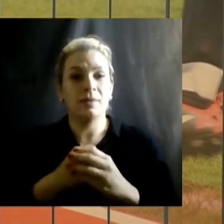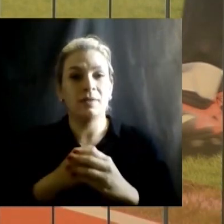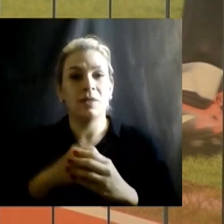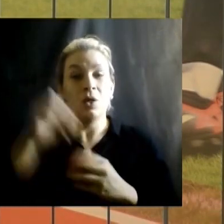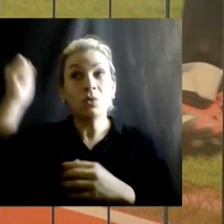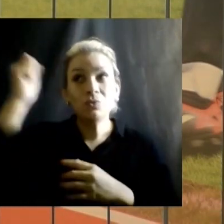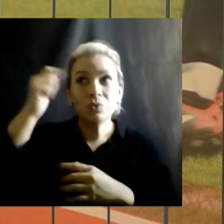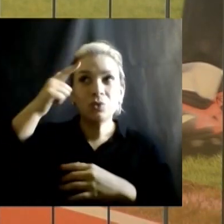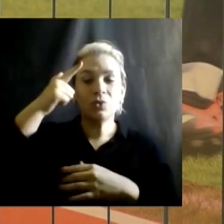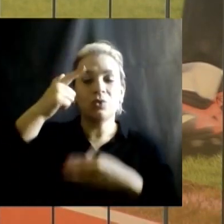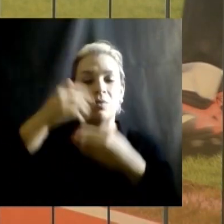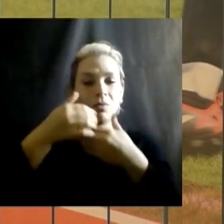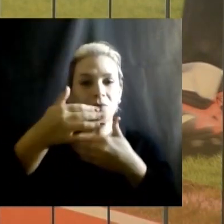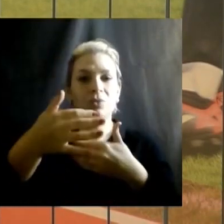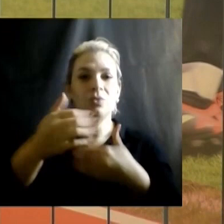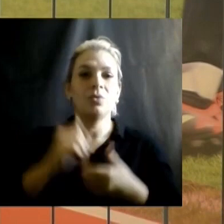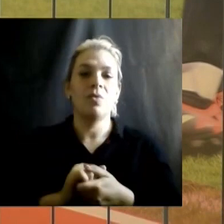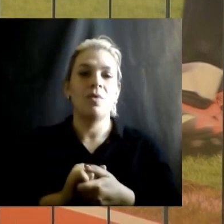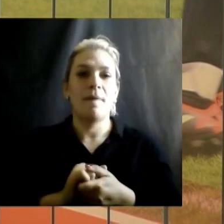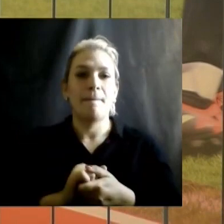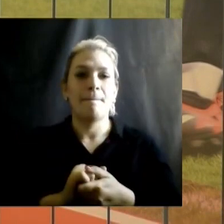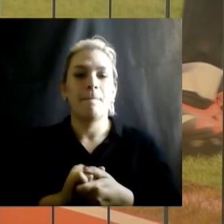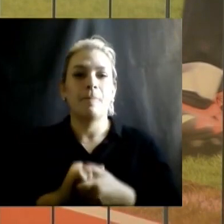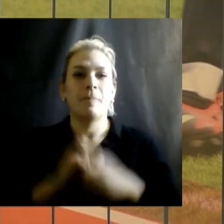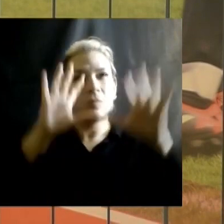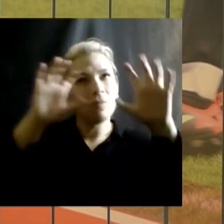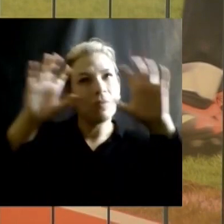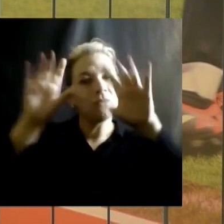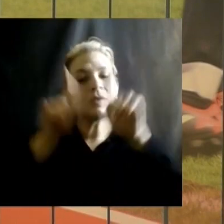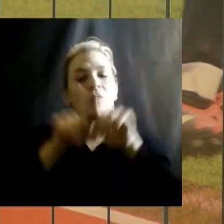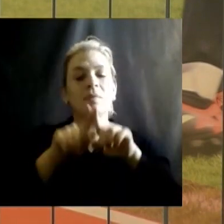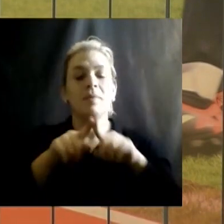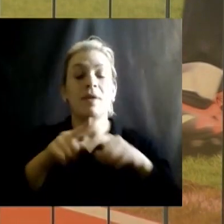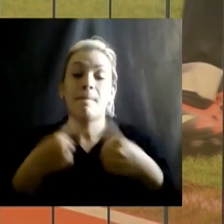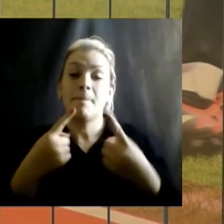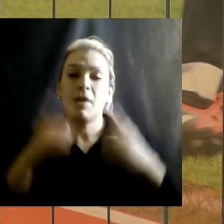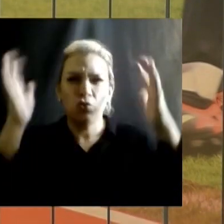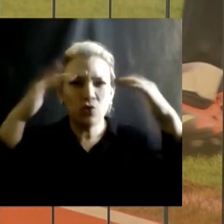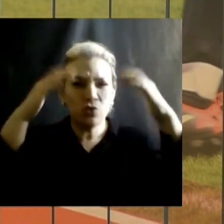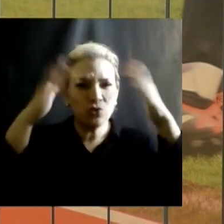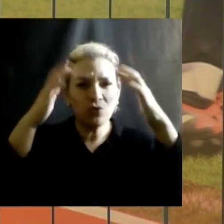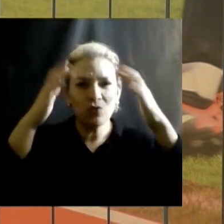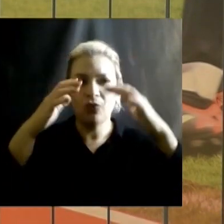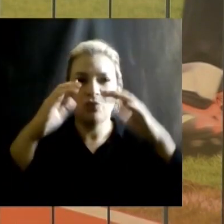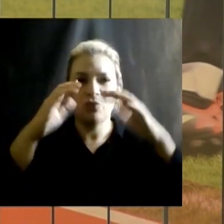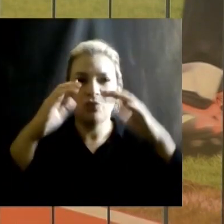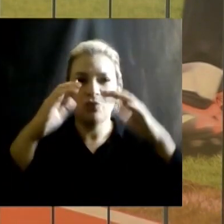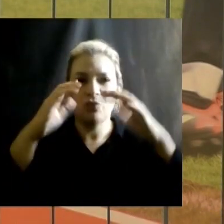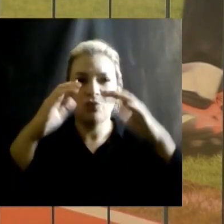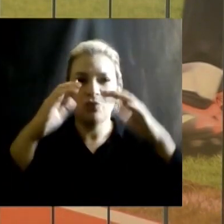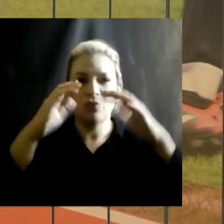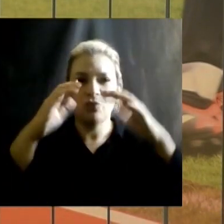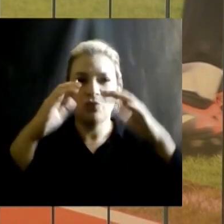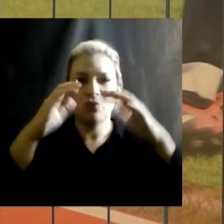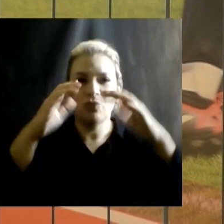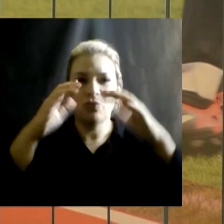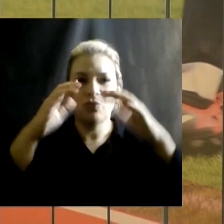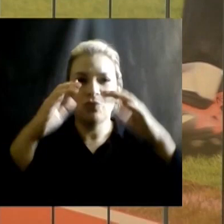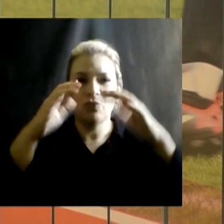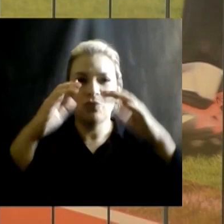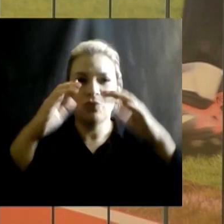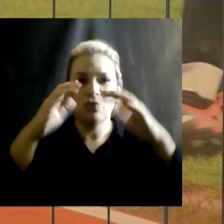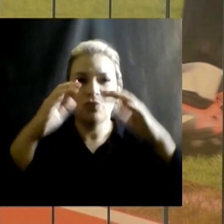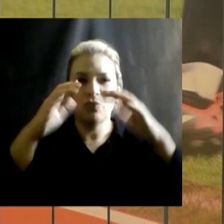nuvens, ainda não tem previsão de chuva. O vento não deixa a sensação térmica ficar alta, viu? Então, nada